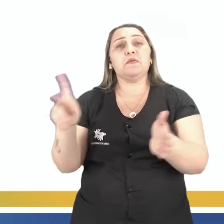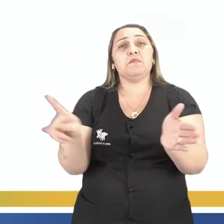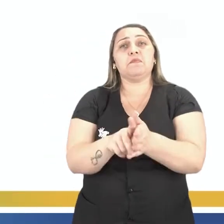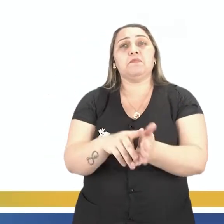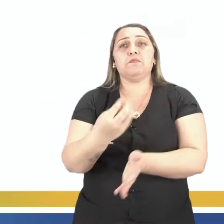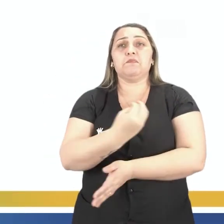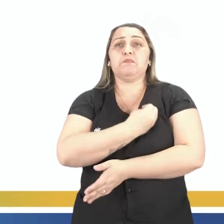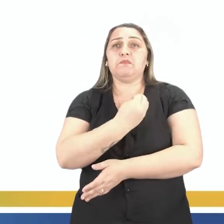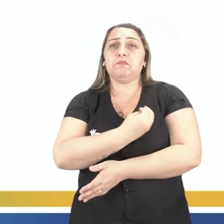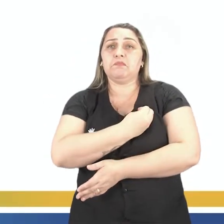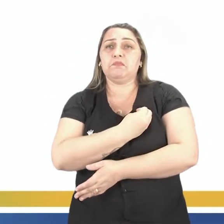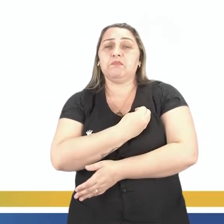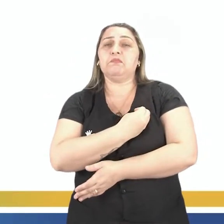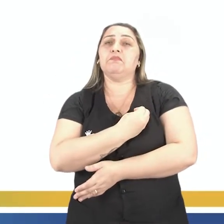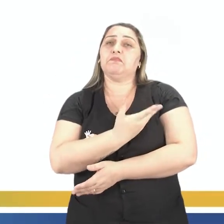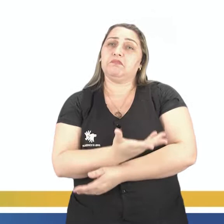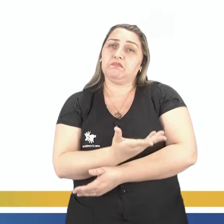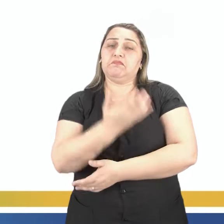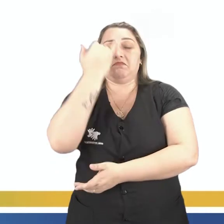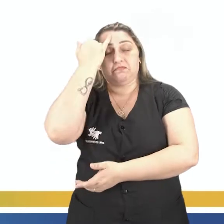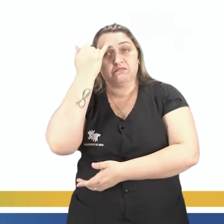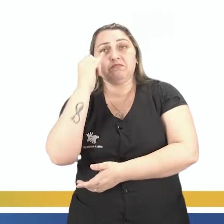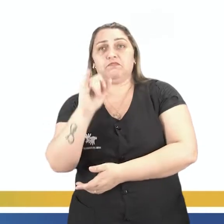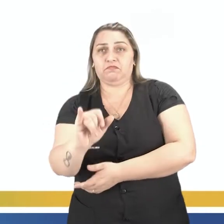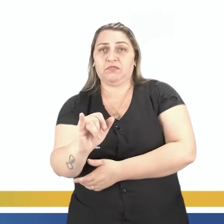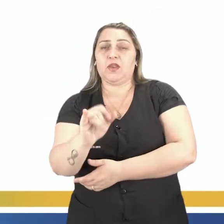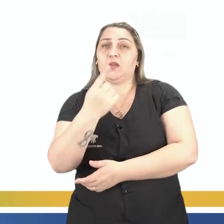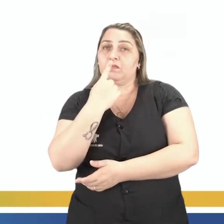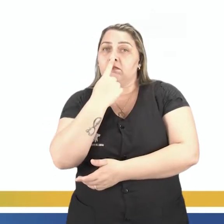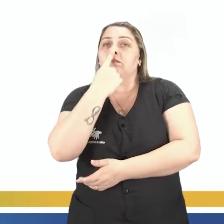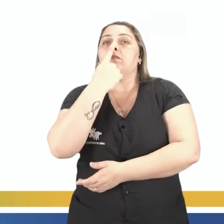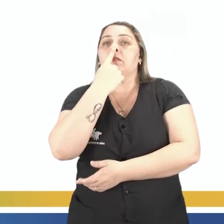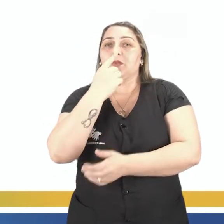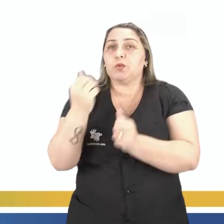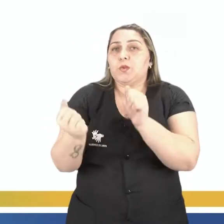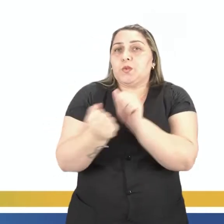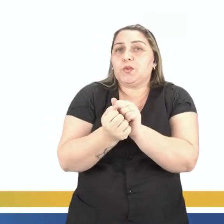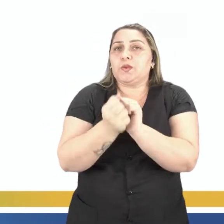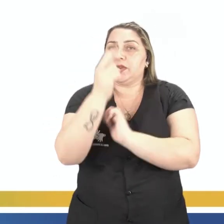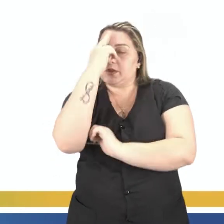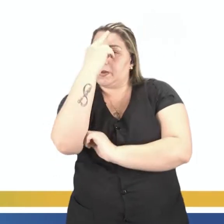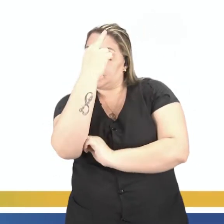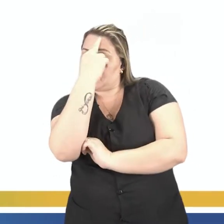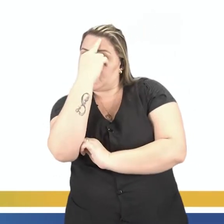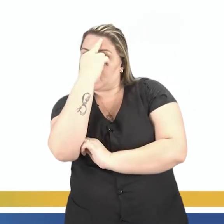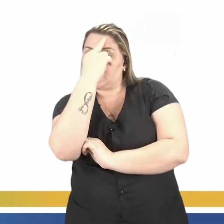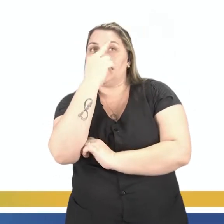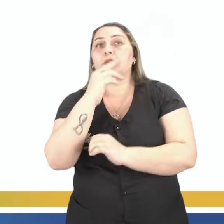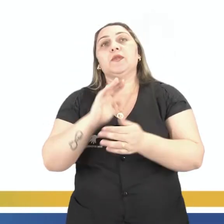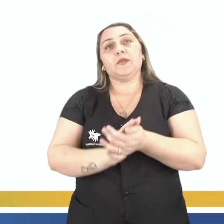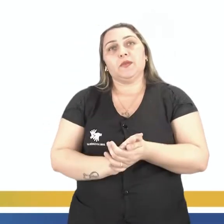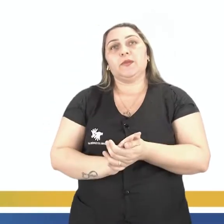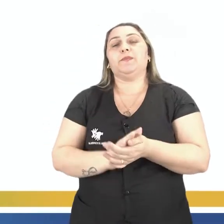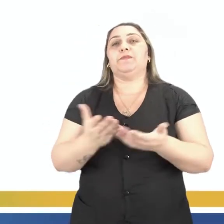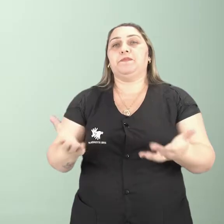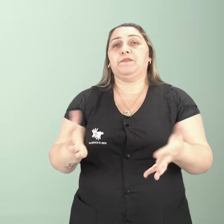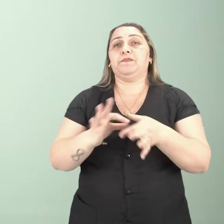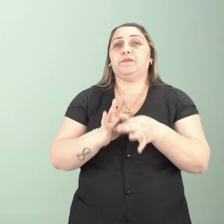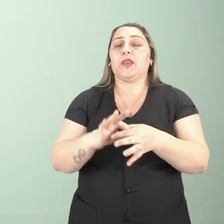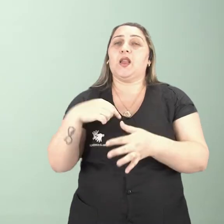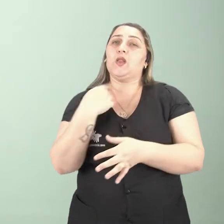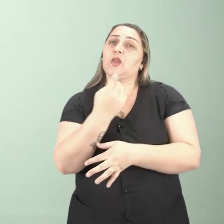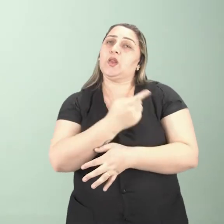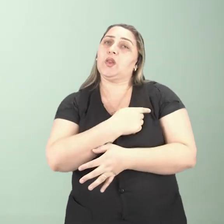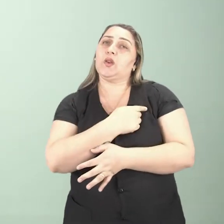vida própria. Então, as ideias elas estão intimamente vinculadas à história, intimamente vinculada à